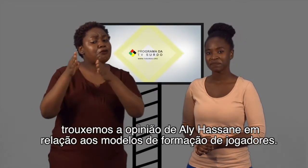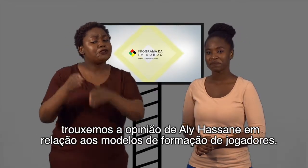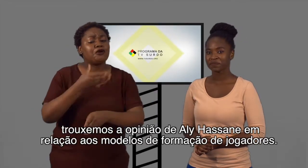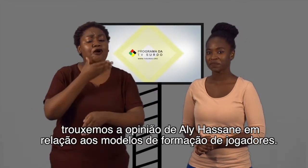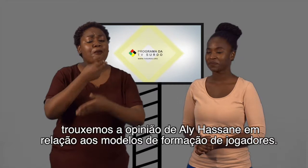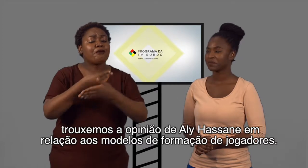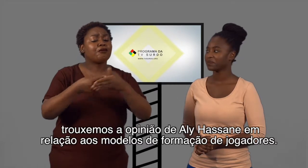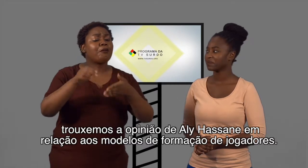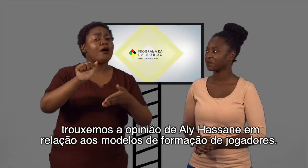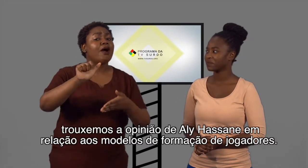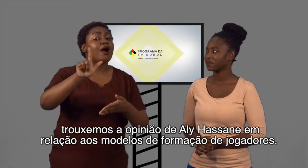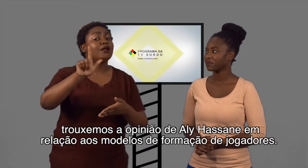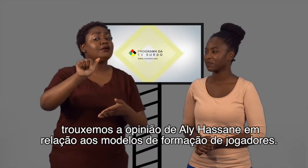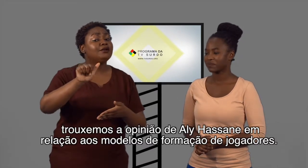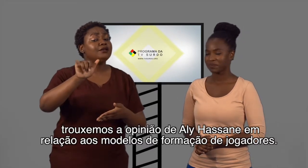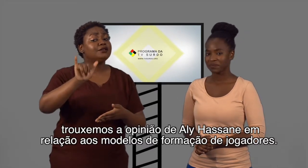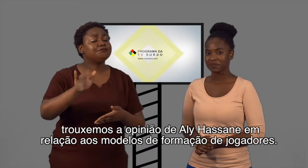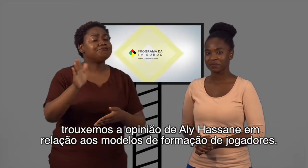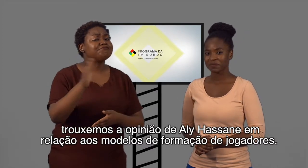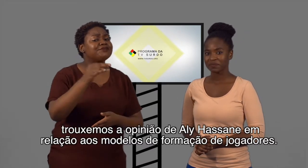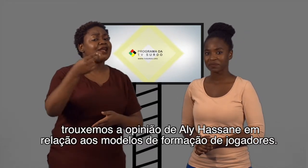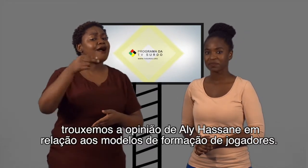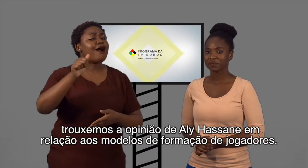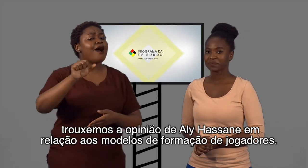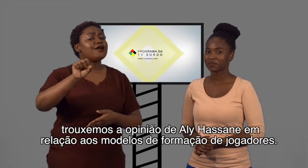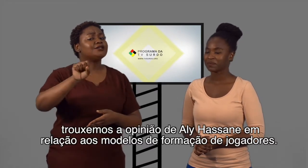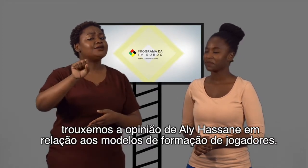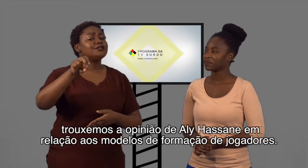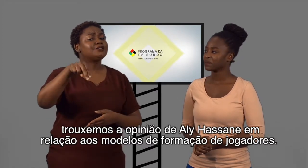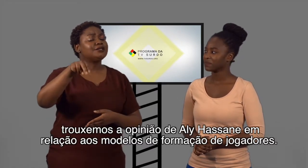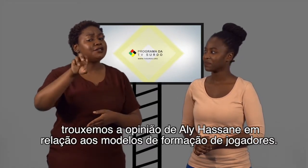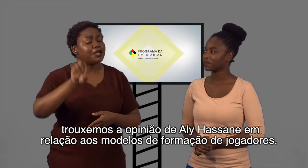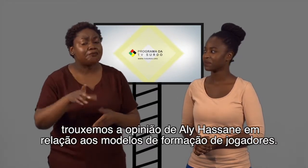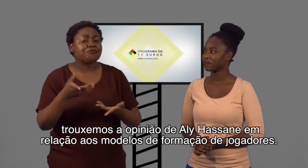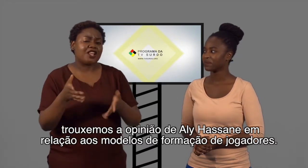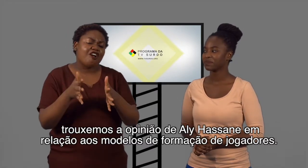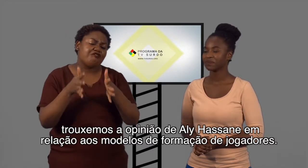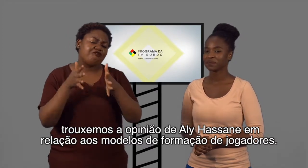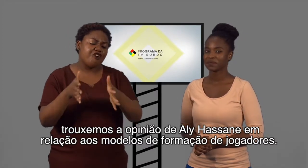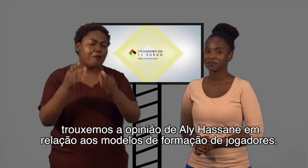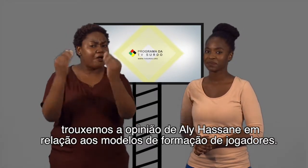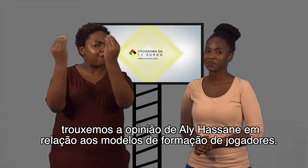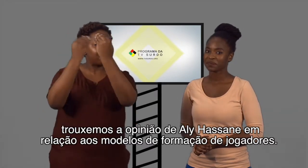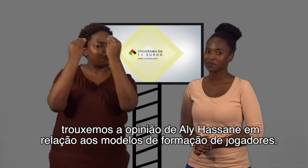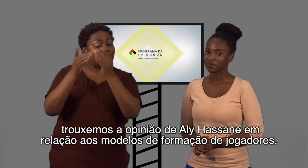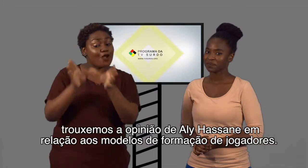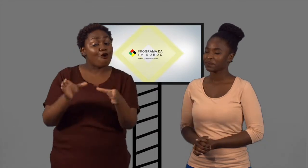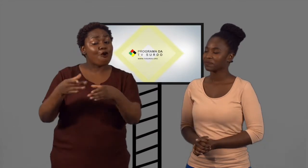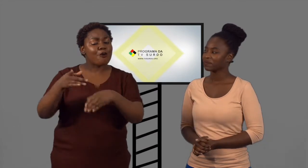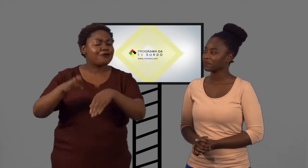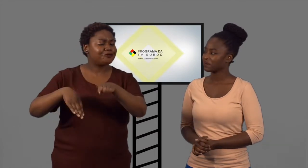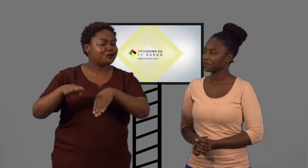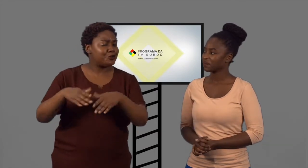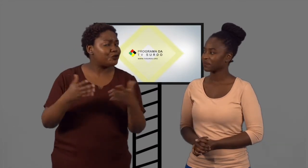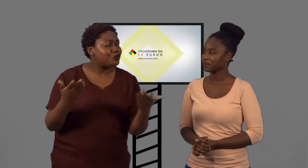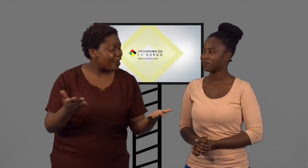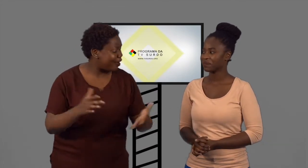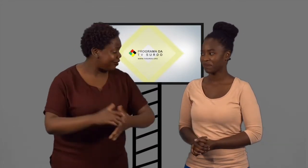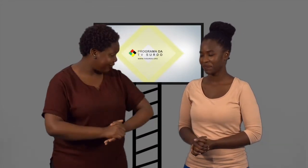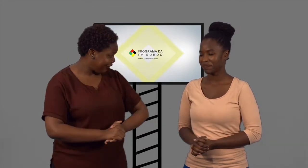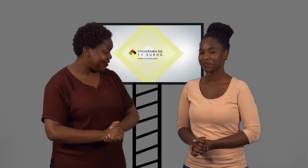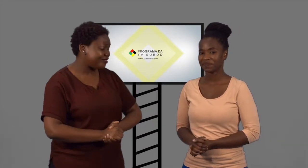opinião de Ali Hassan em relação aos modelos de formação de jogadores.